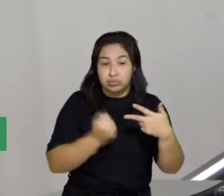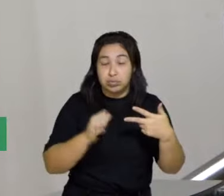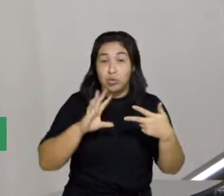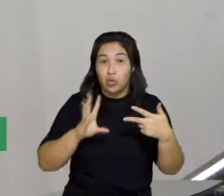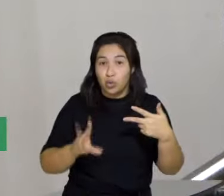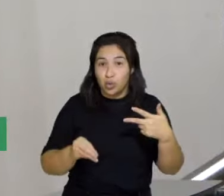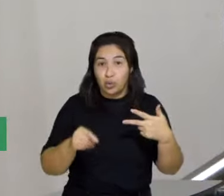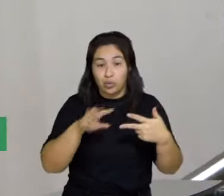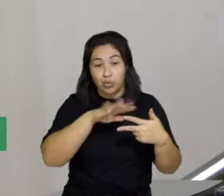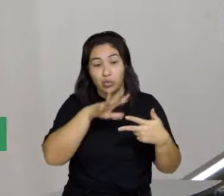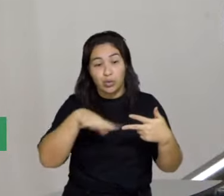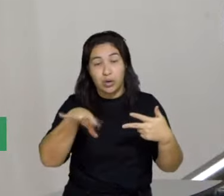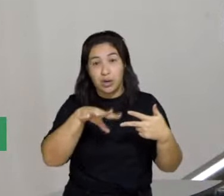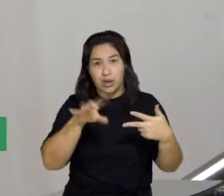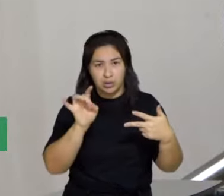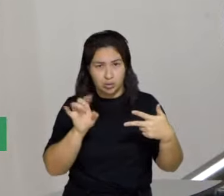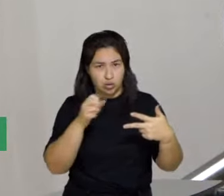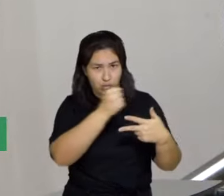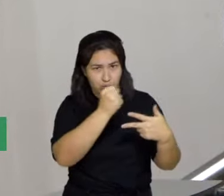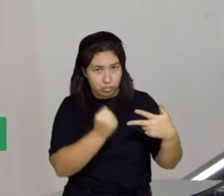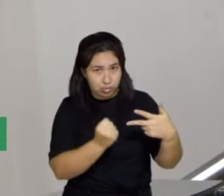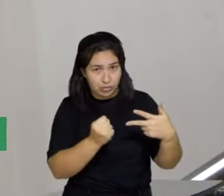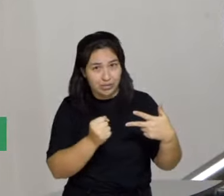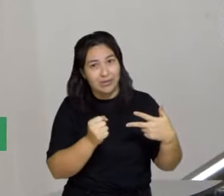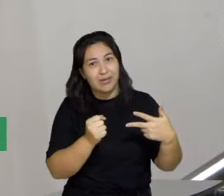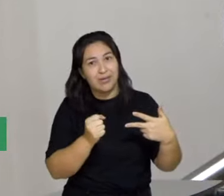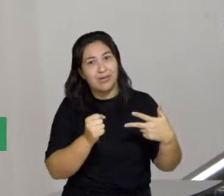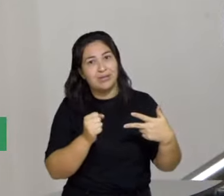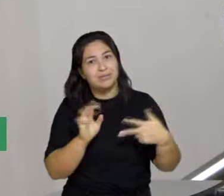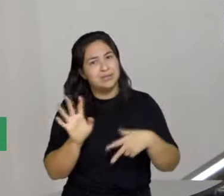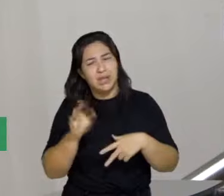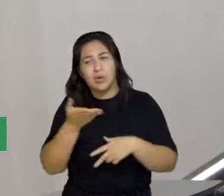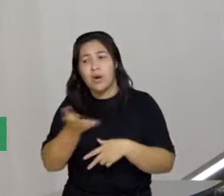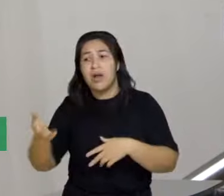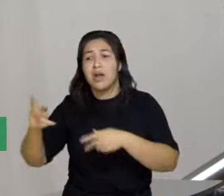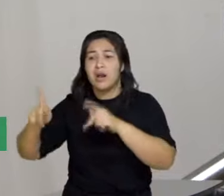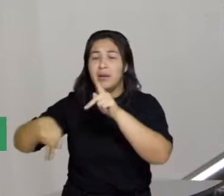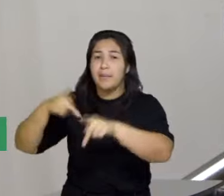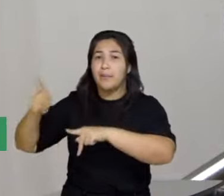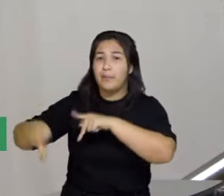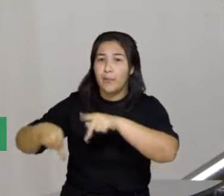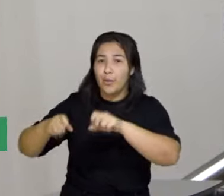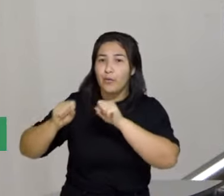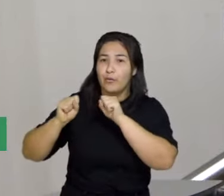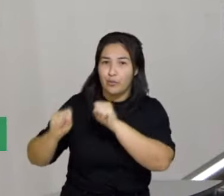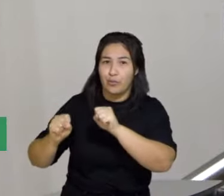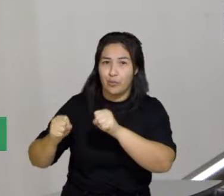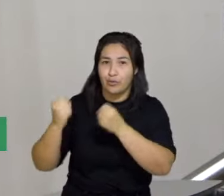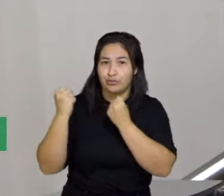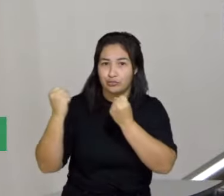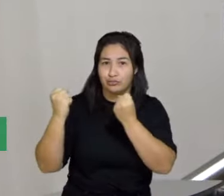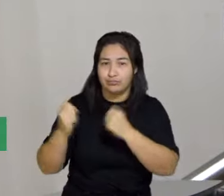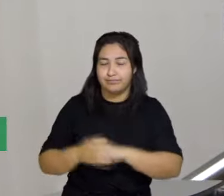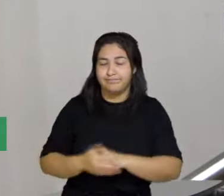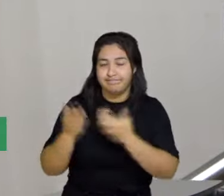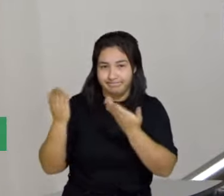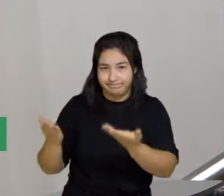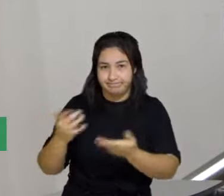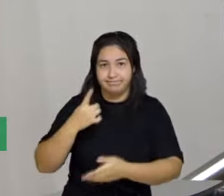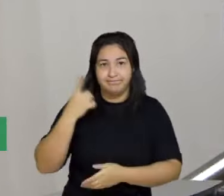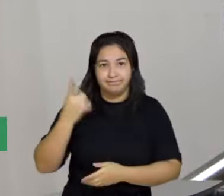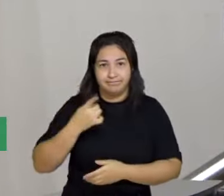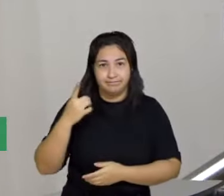poder emana do povo e em seu nome deve ser exercido. Deputado